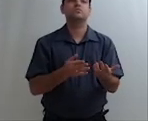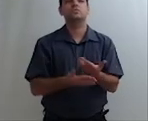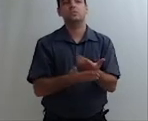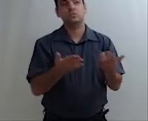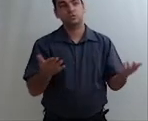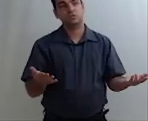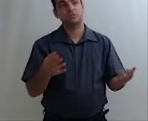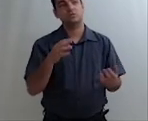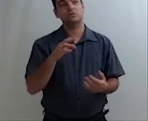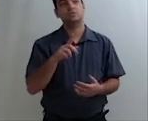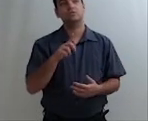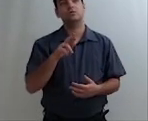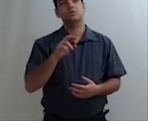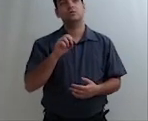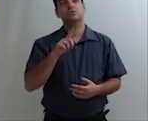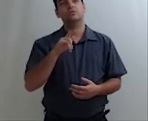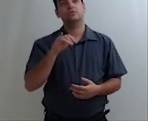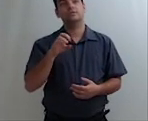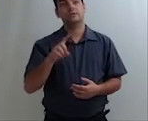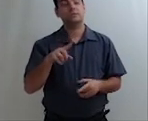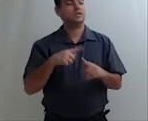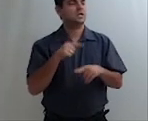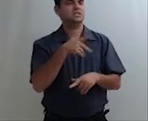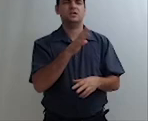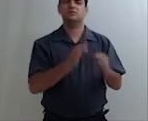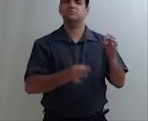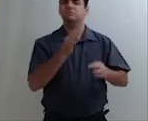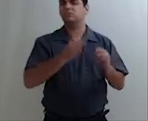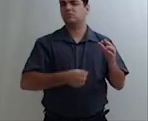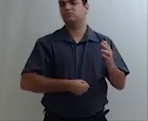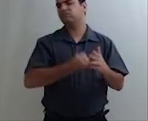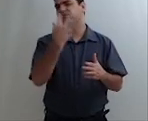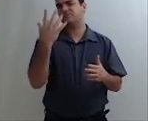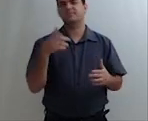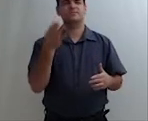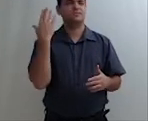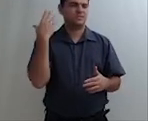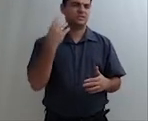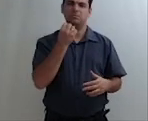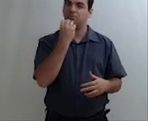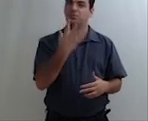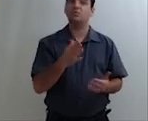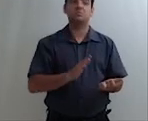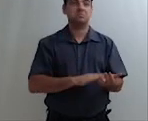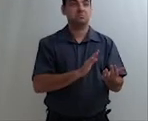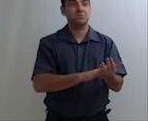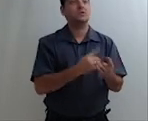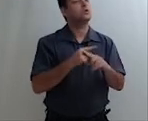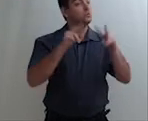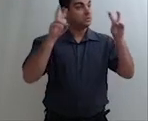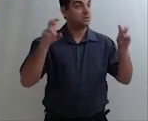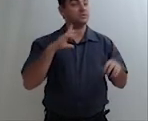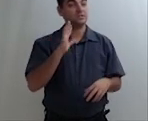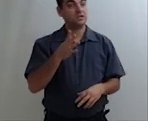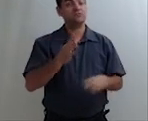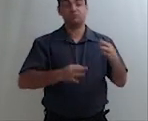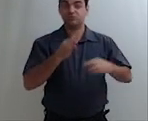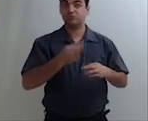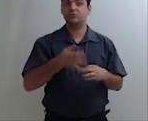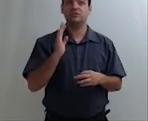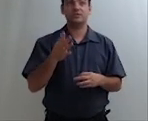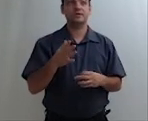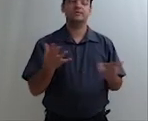eset os inúmeros precedentes eh destas da sexta turma tratando do tema que fique o